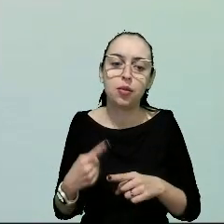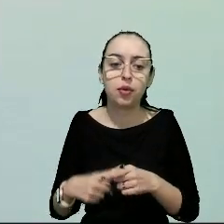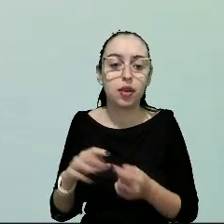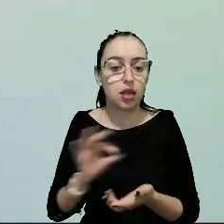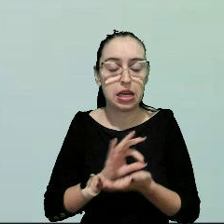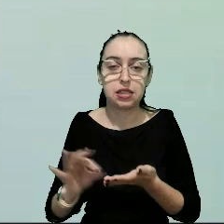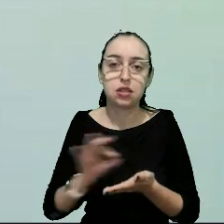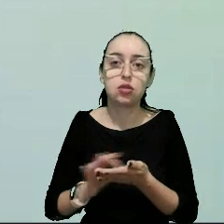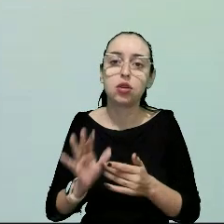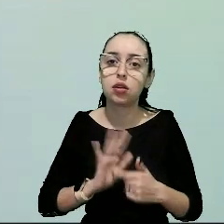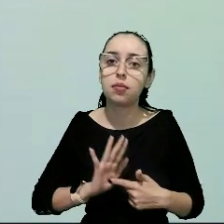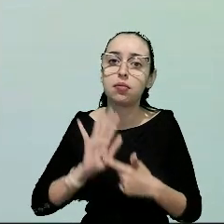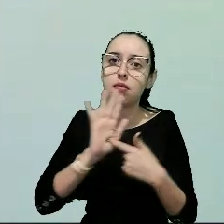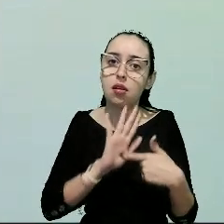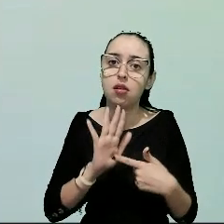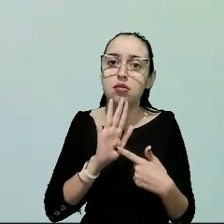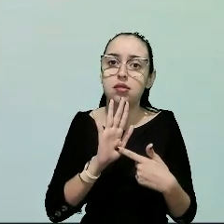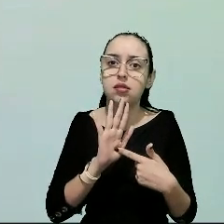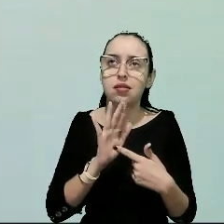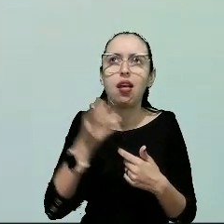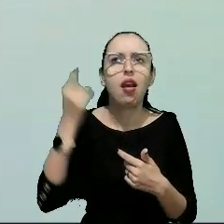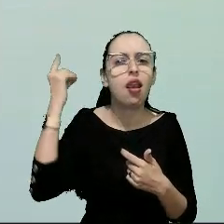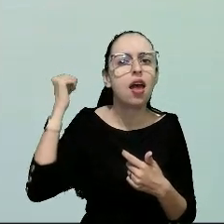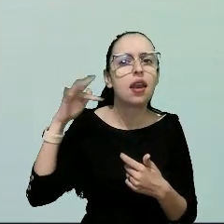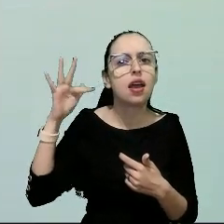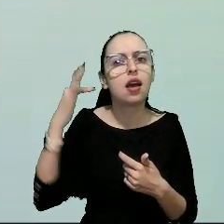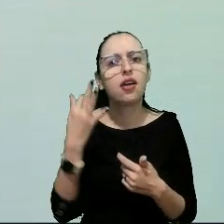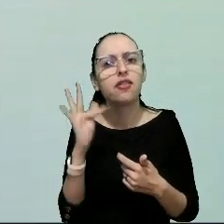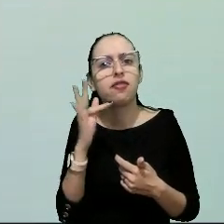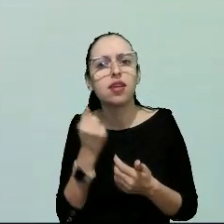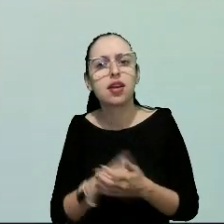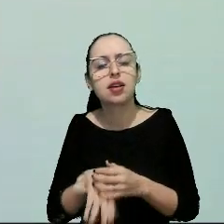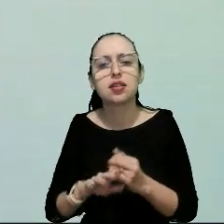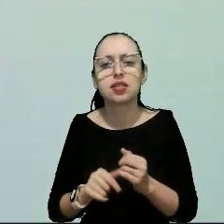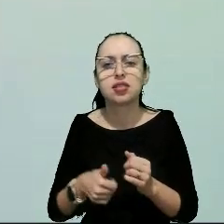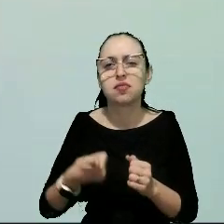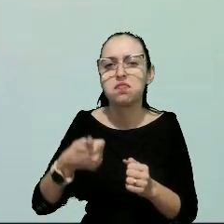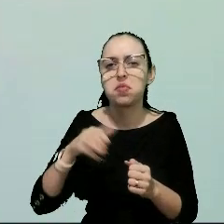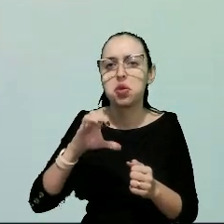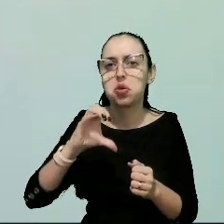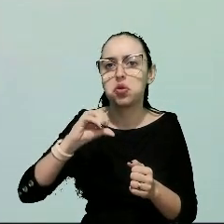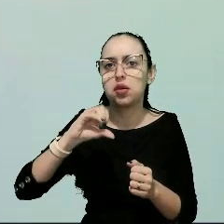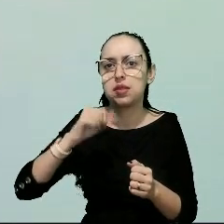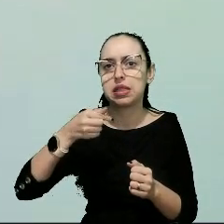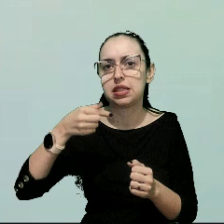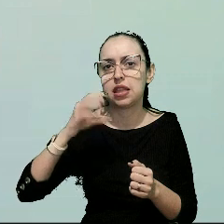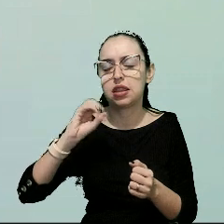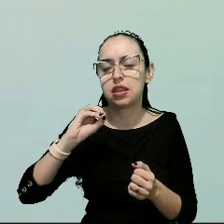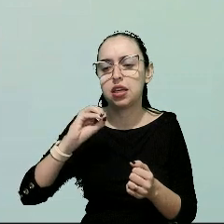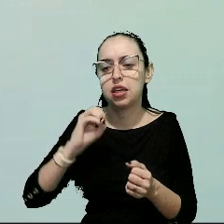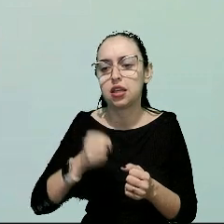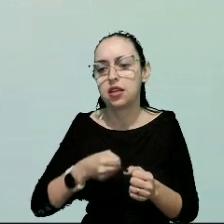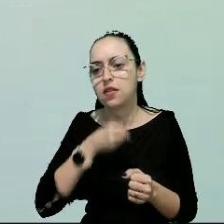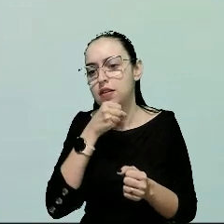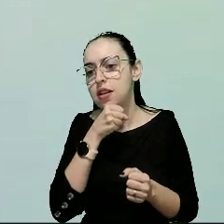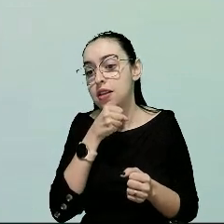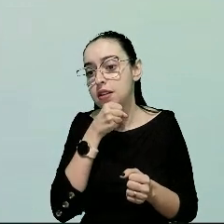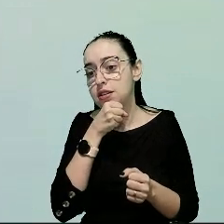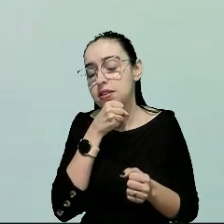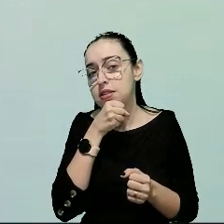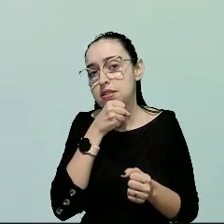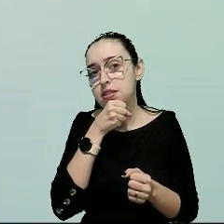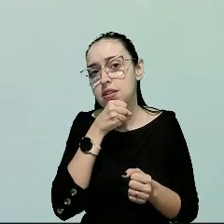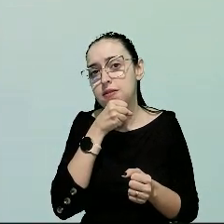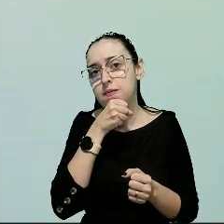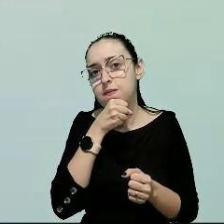Simone de Beauvoir mostra isso na França, em 1970, que